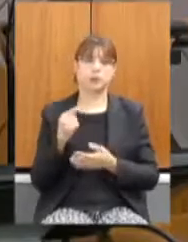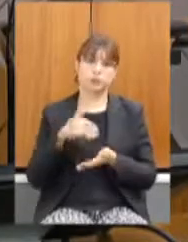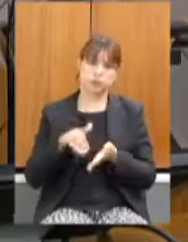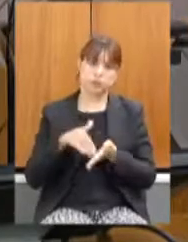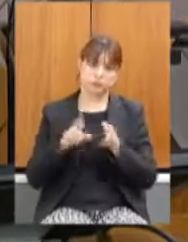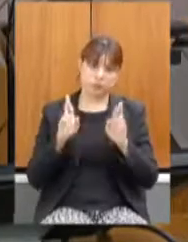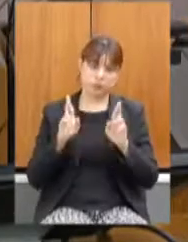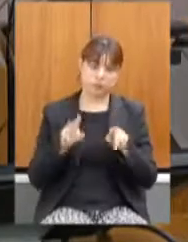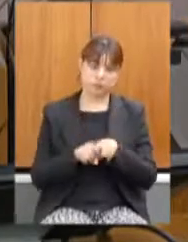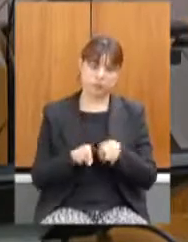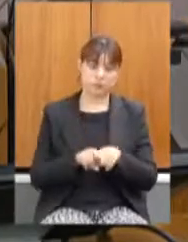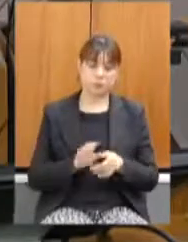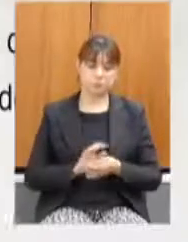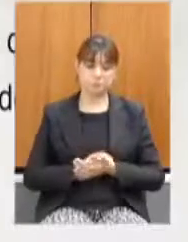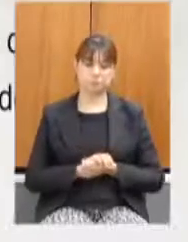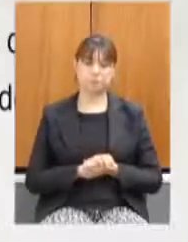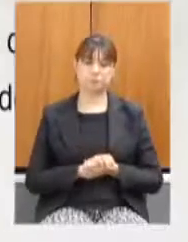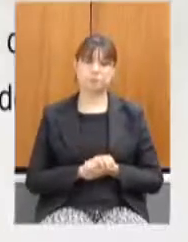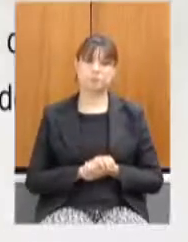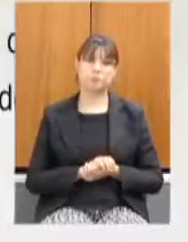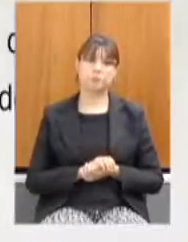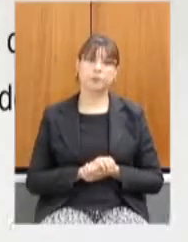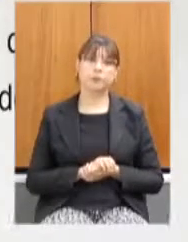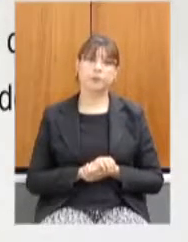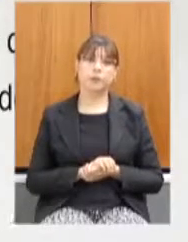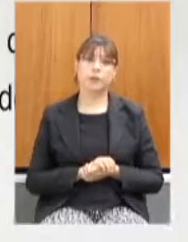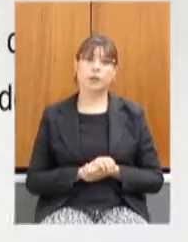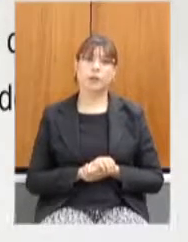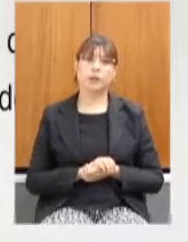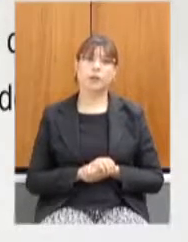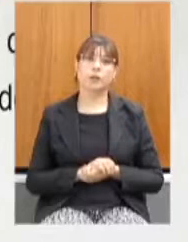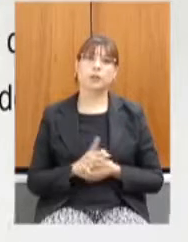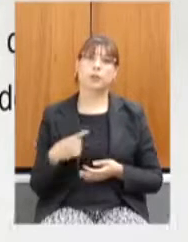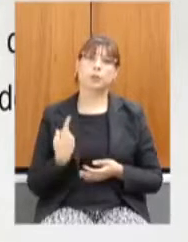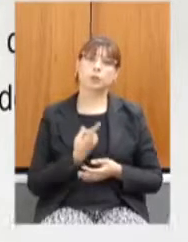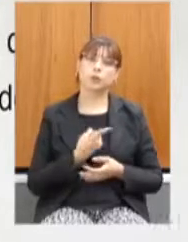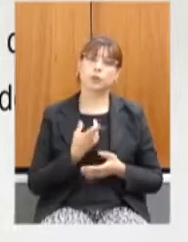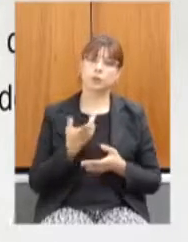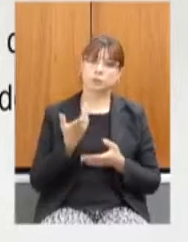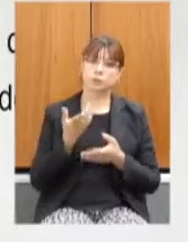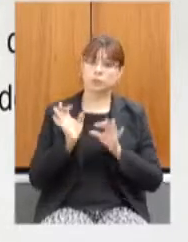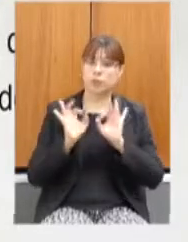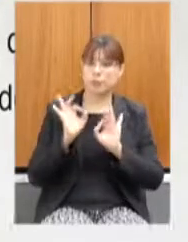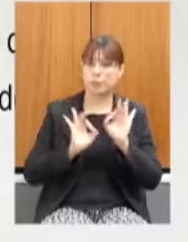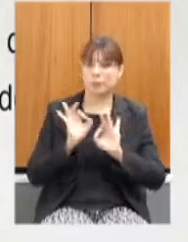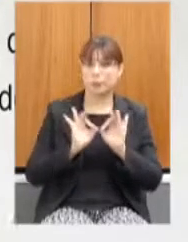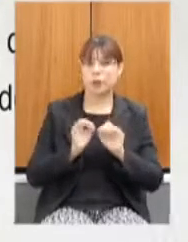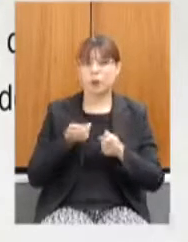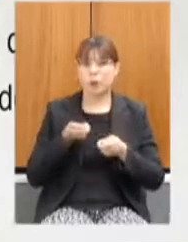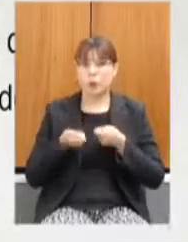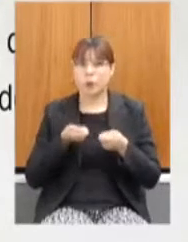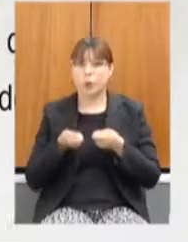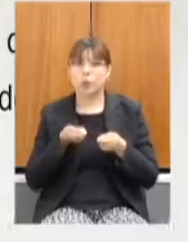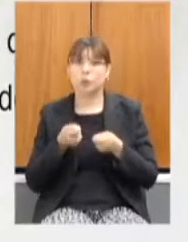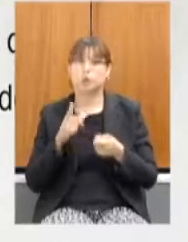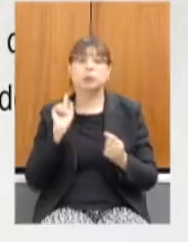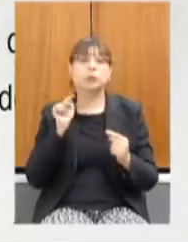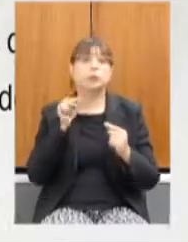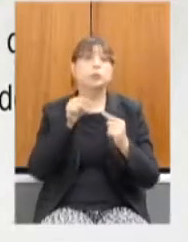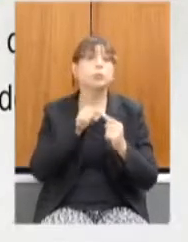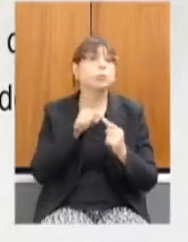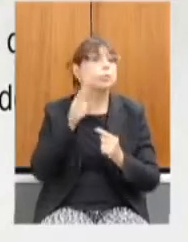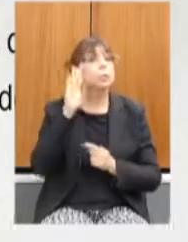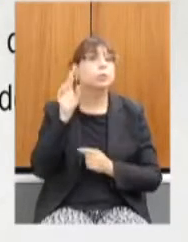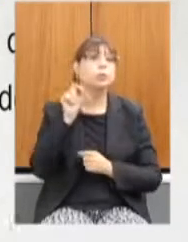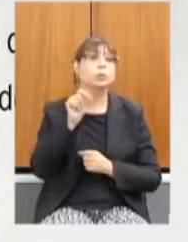próximo bom então eu o dentro do nosso plano de contingência o objetivo principal que